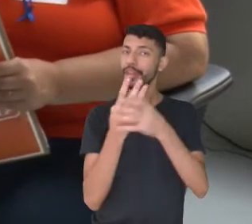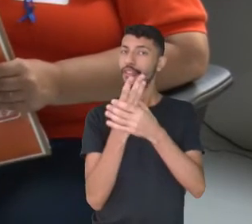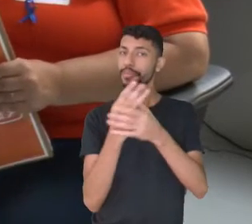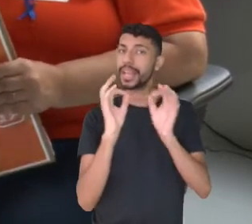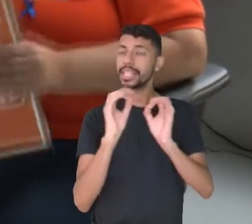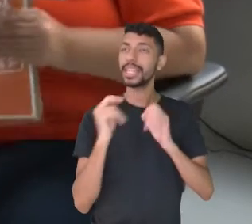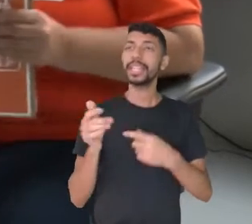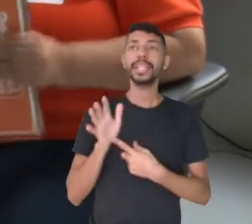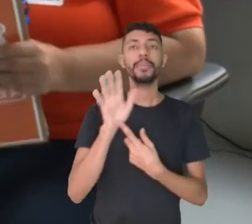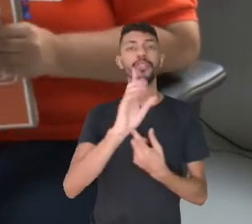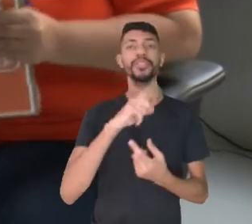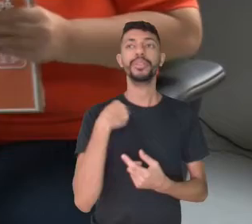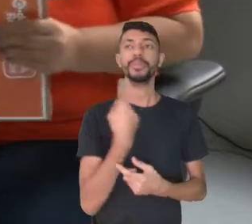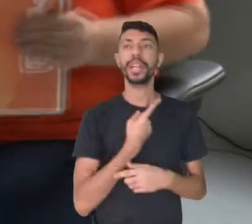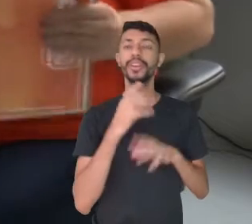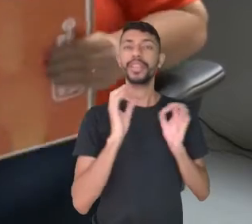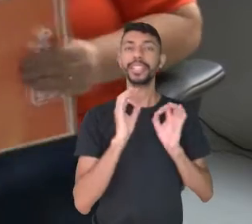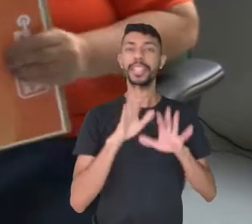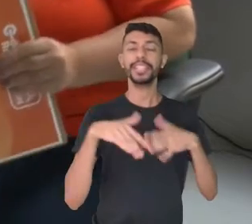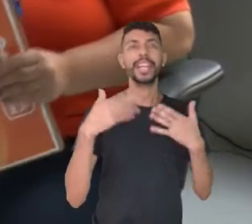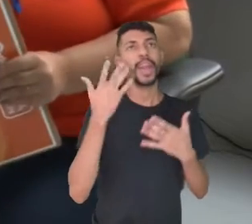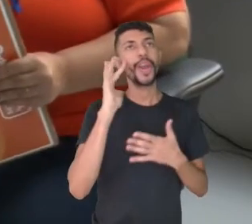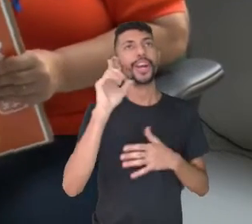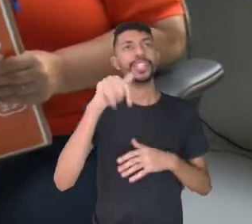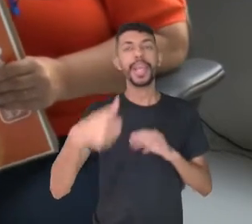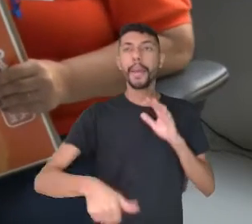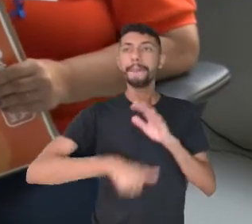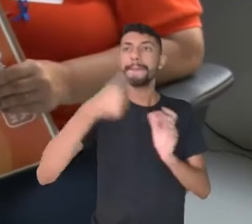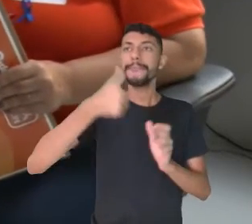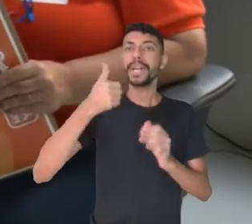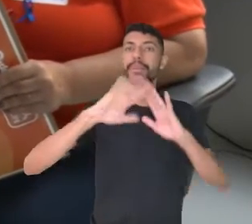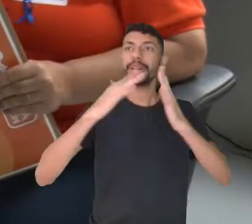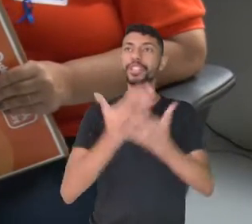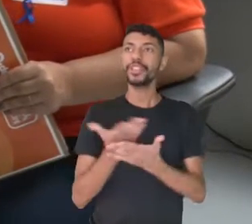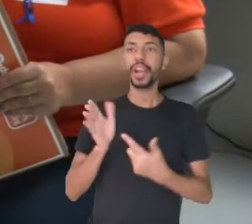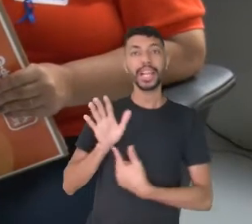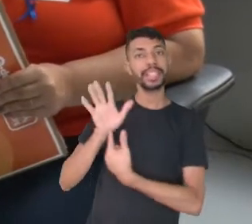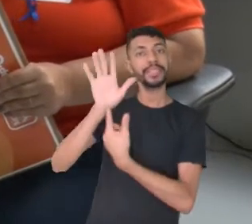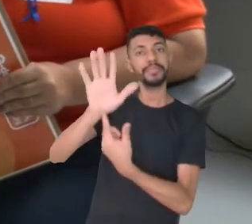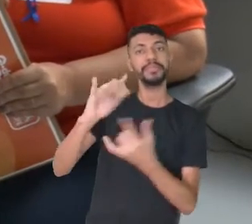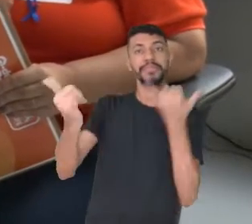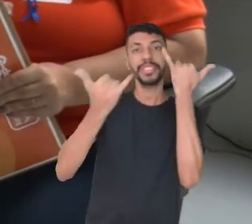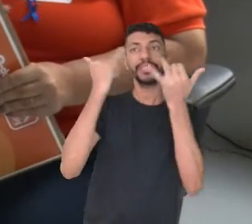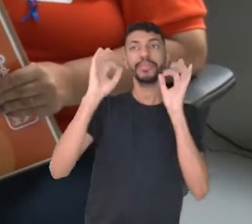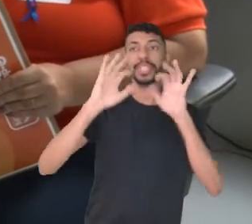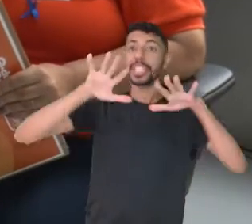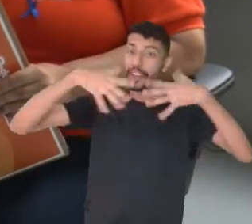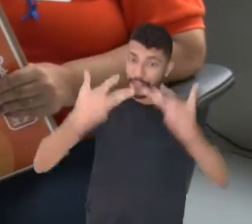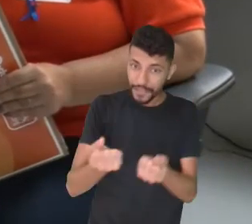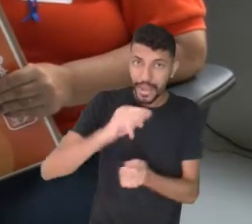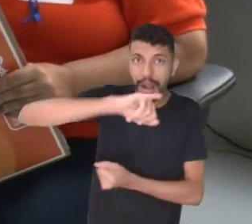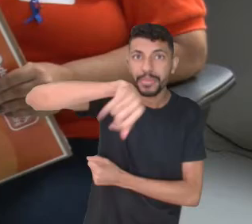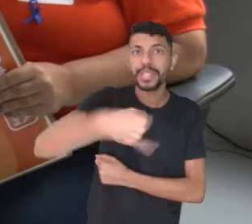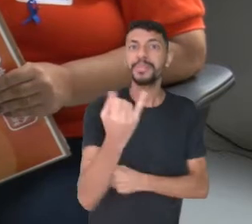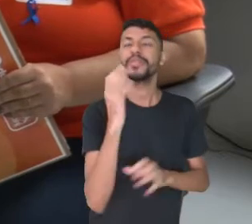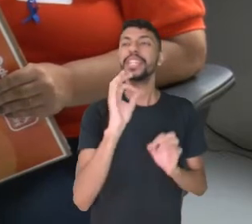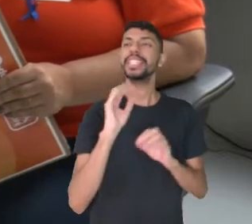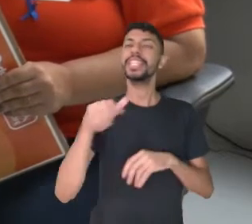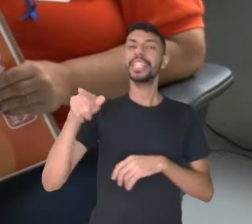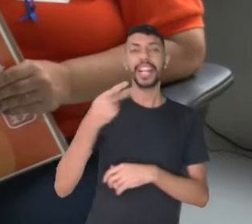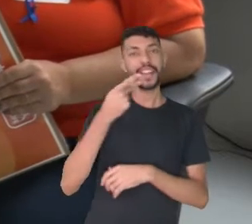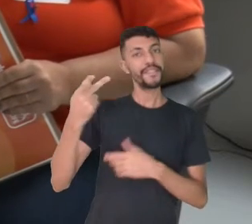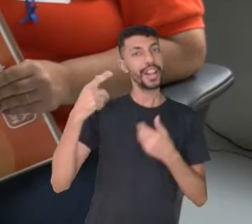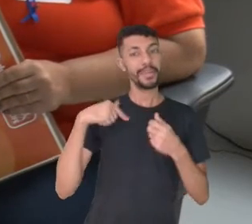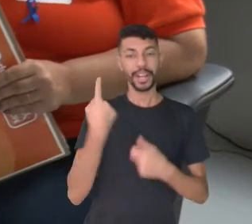trazendo para a gente, eu acho que é a primeira escola que está recebendo aí essa informação. Então vamos aproveitar que André vai nos